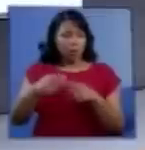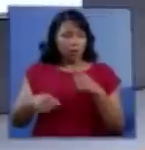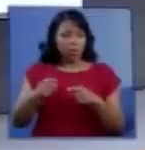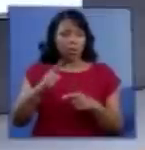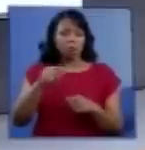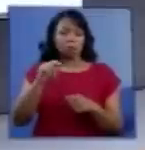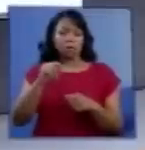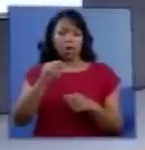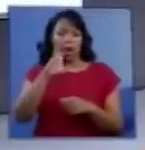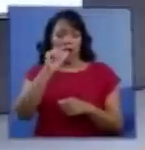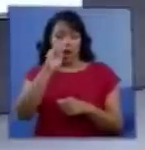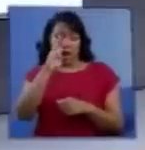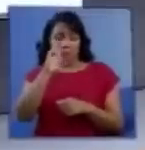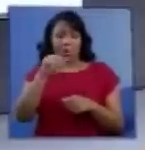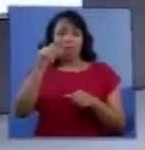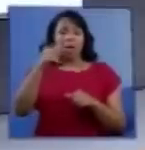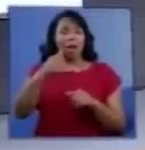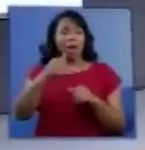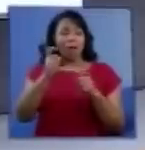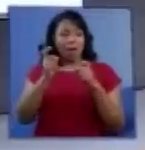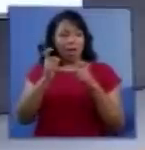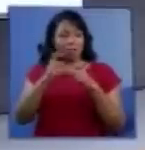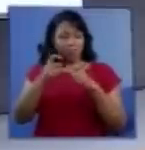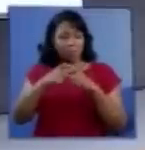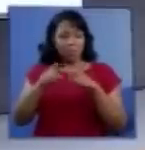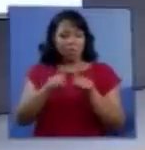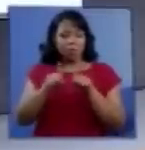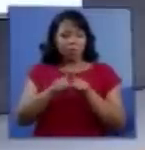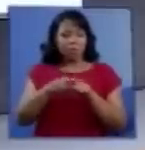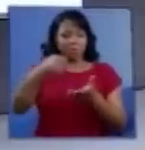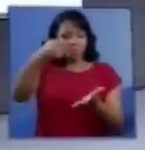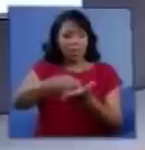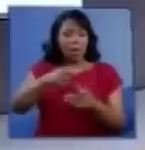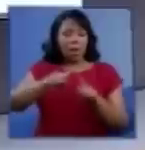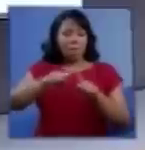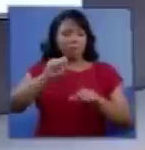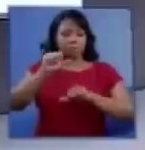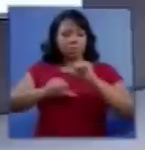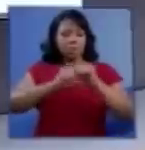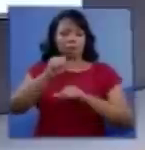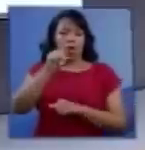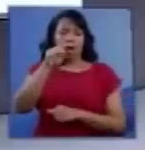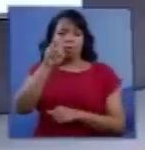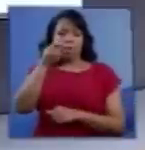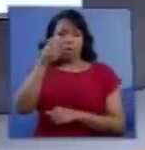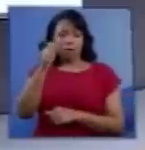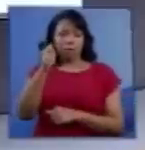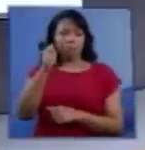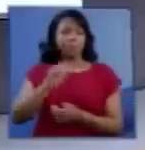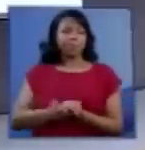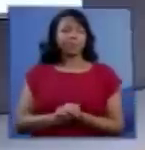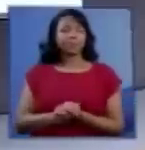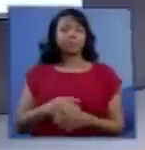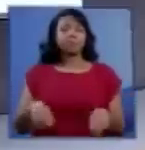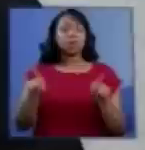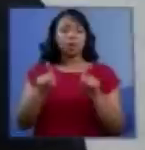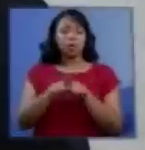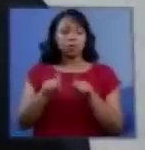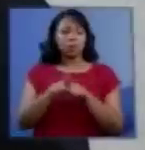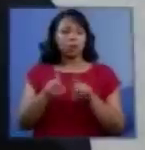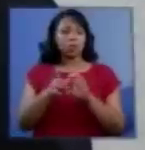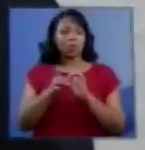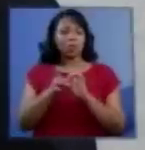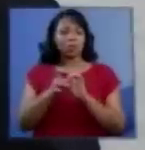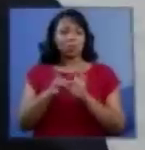medicina Executar a sentença mas sim transformar a pena e assim deixo